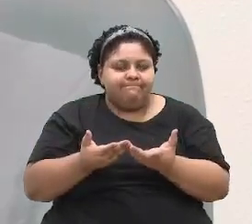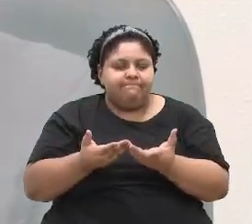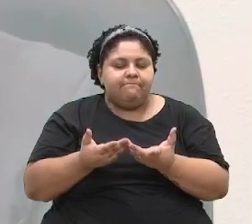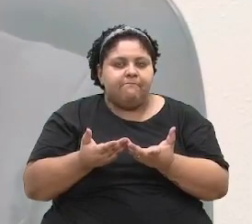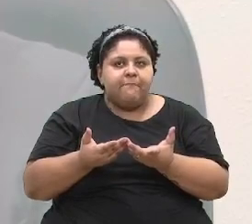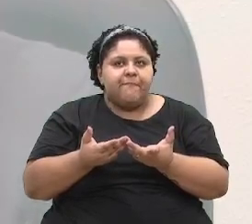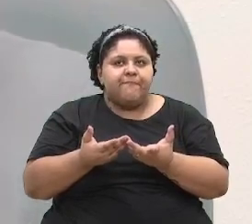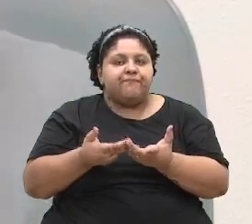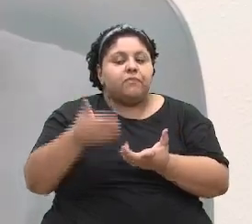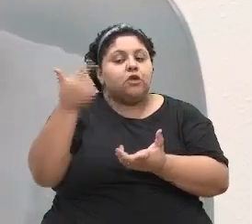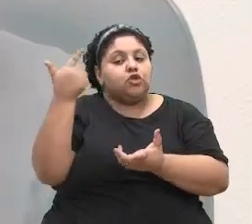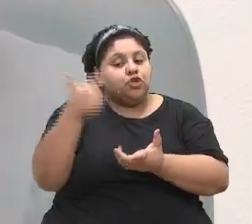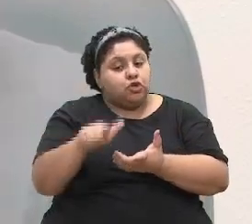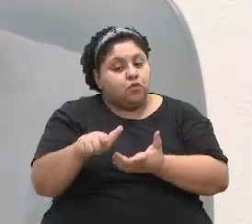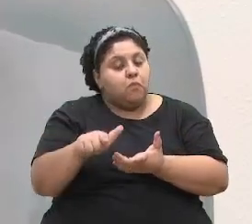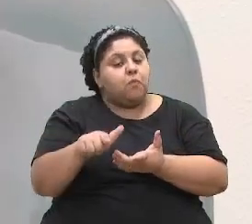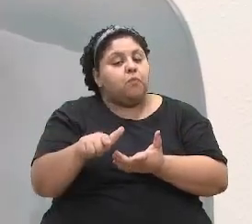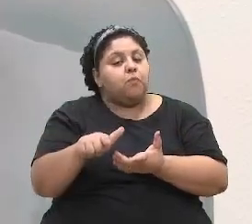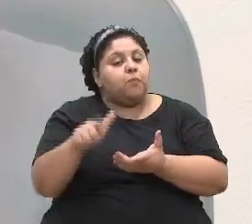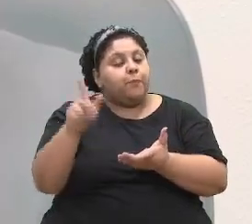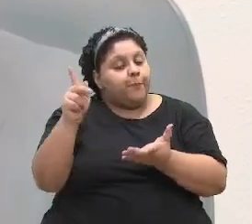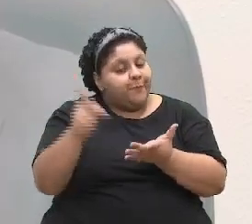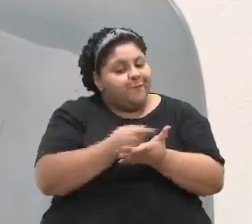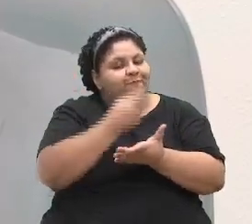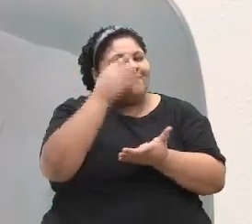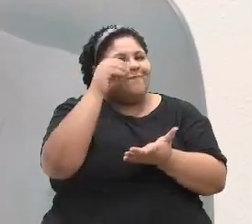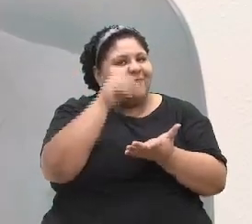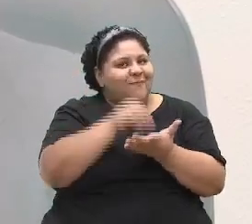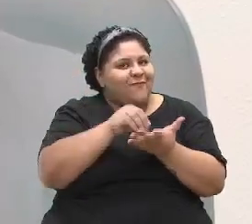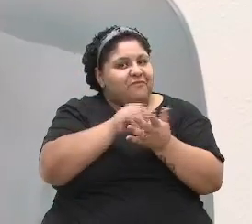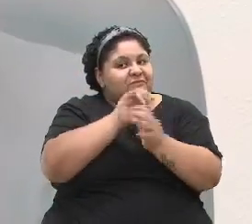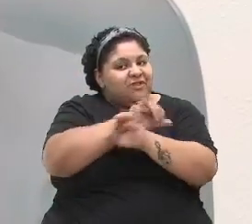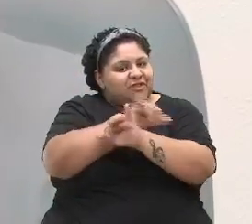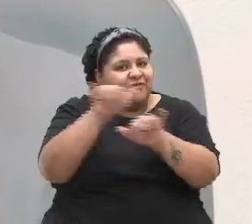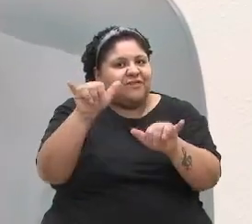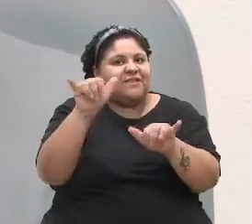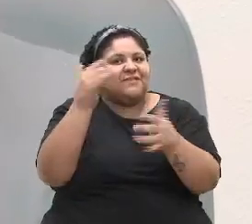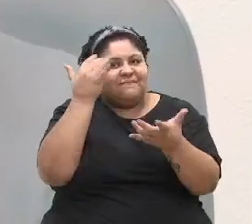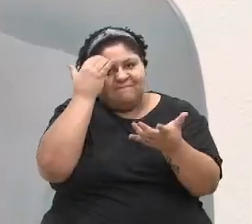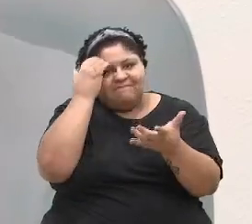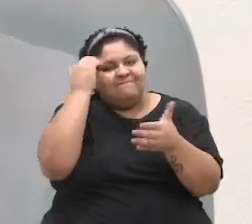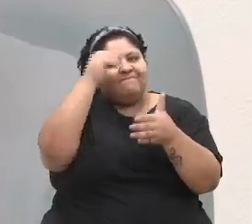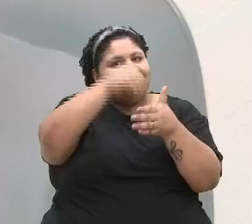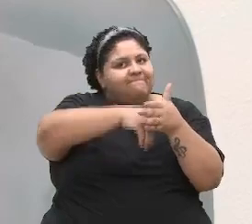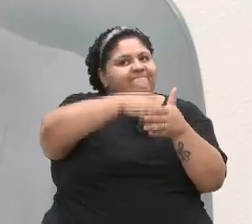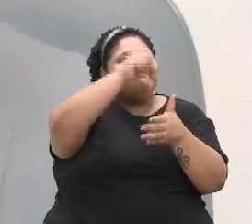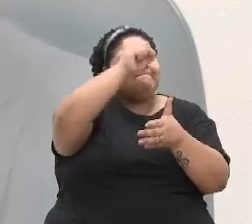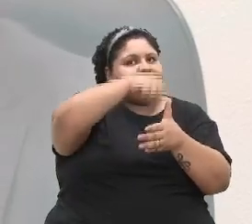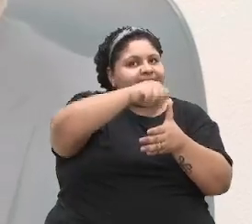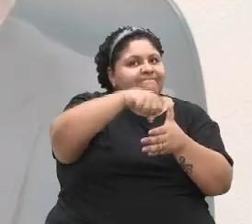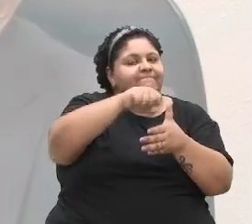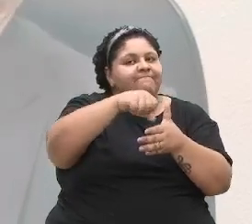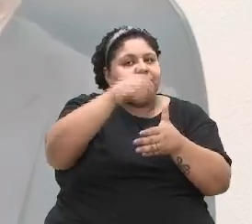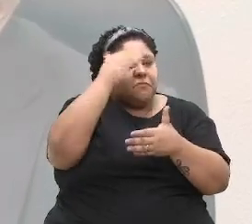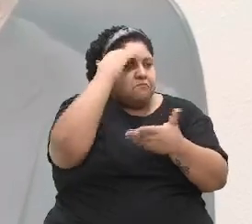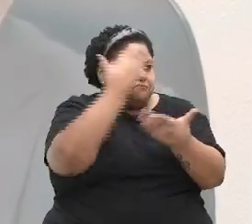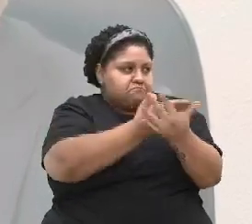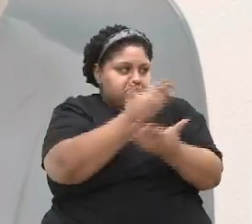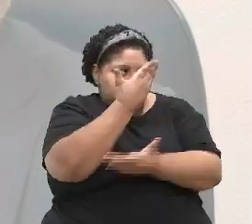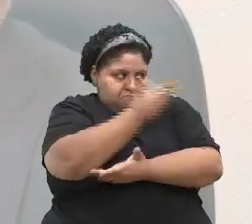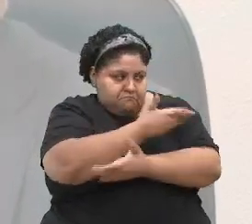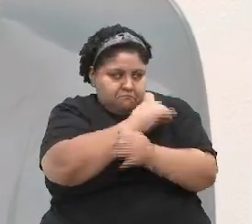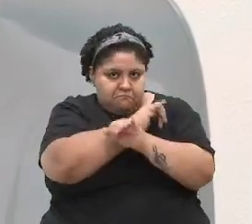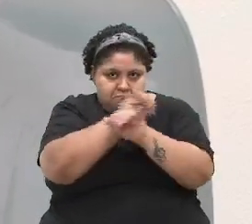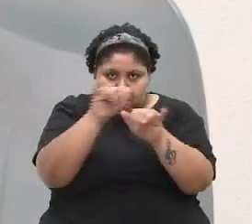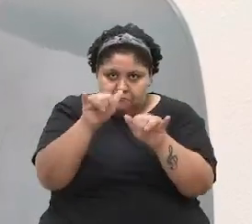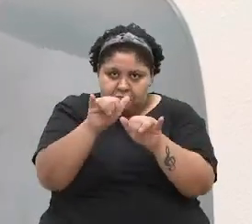Né? E, novamente, nós vamos pecar na falta de divulgação. Votarei favorável, até porque confio nas suas informações